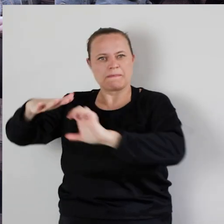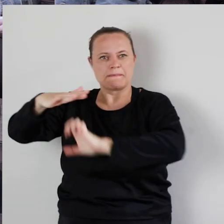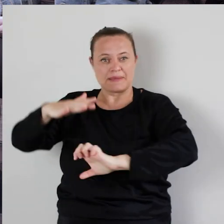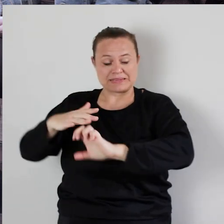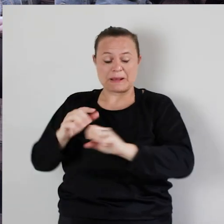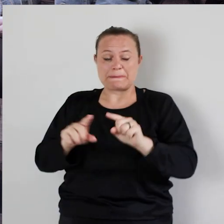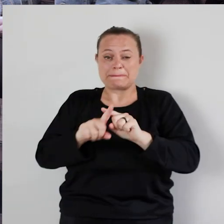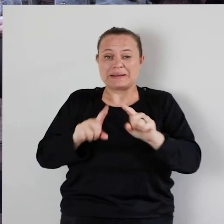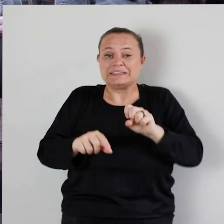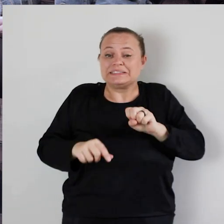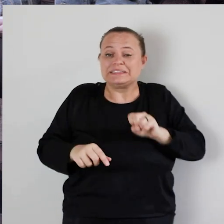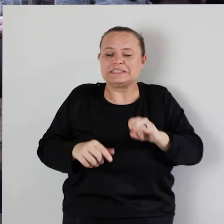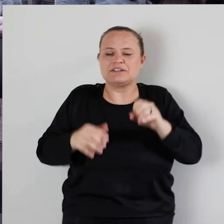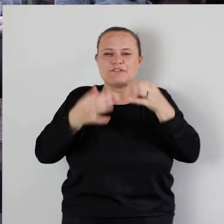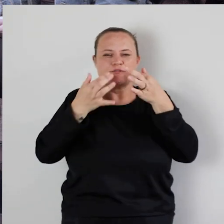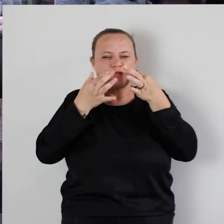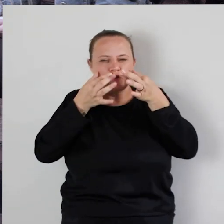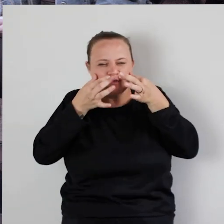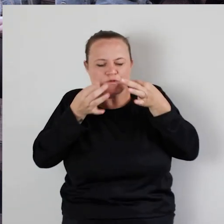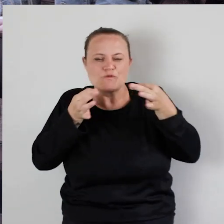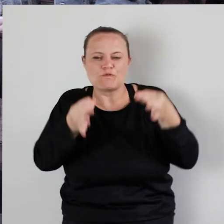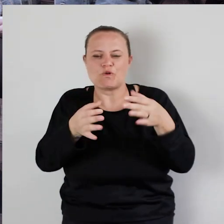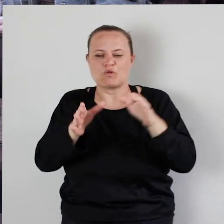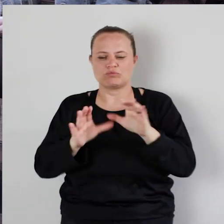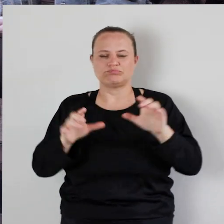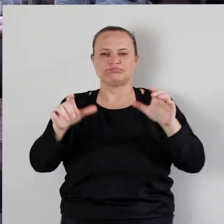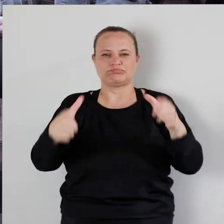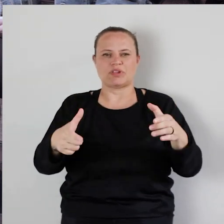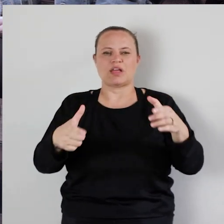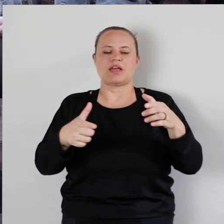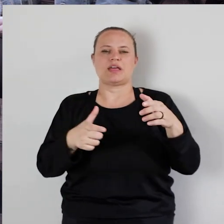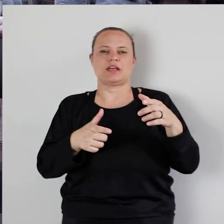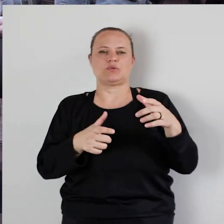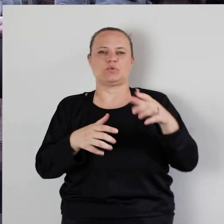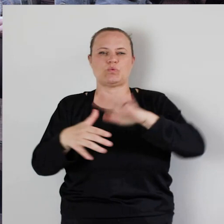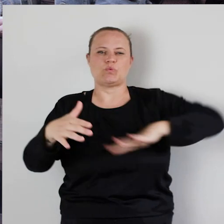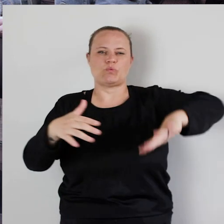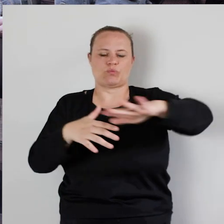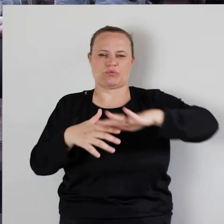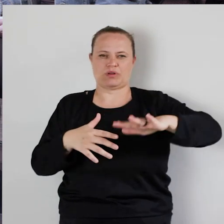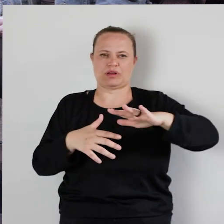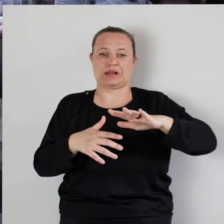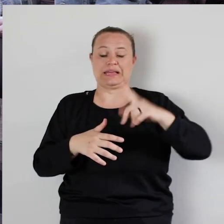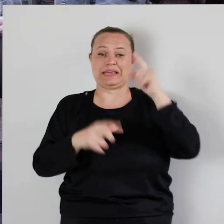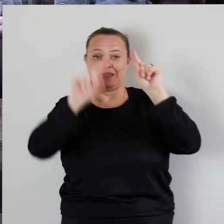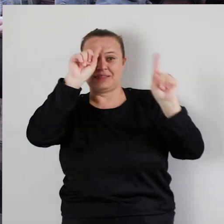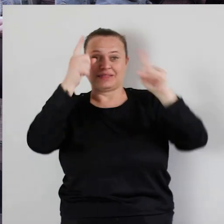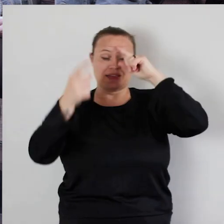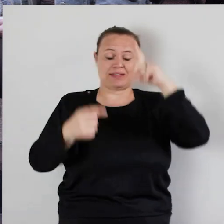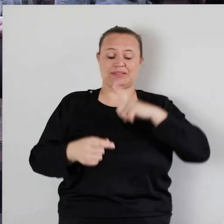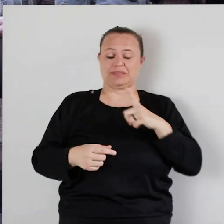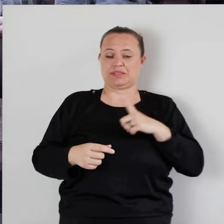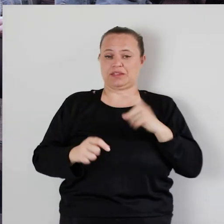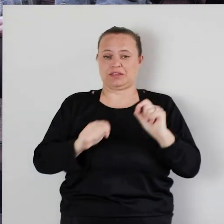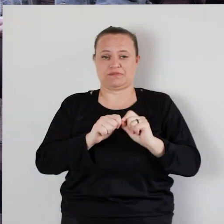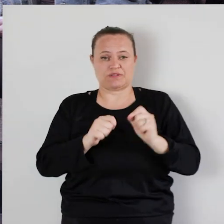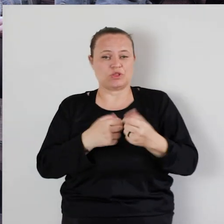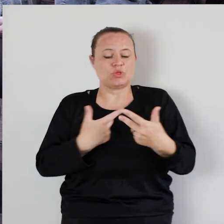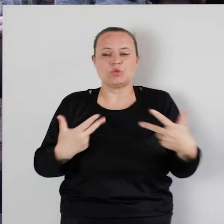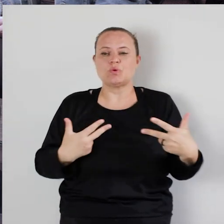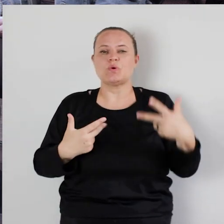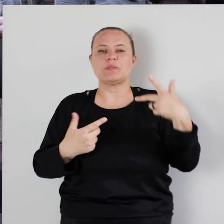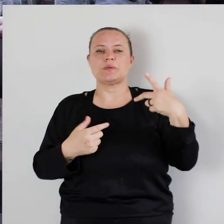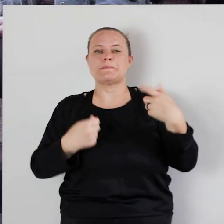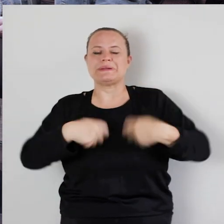objetivo, na sua atividade central, a realização dos membros, dos próprios membros, a ideia